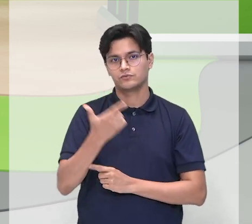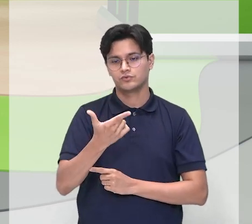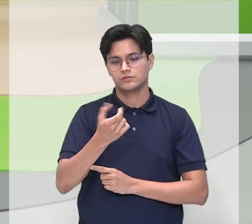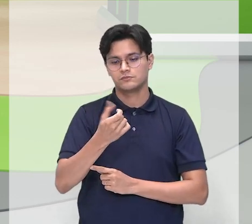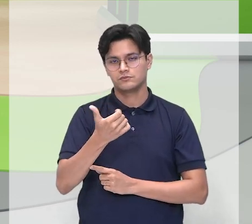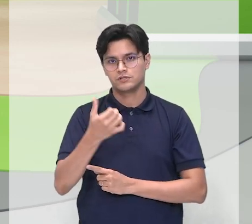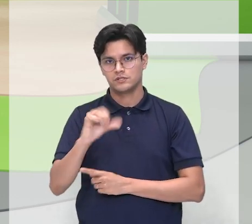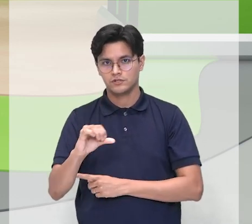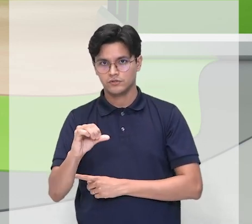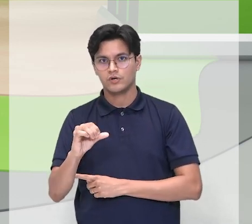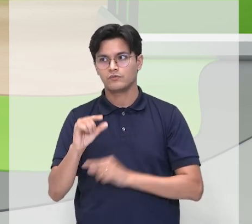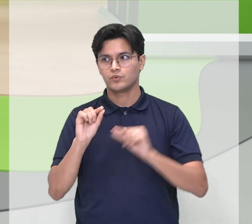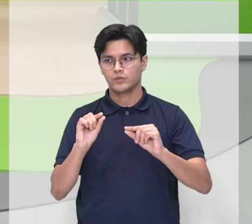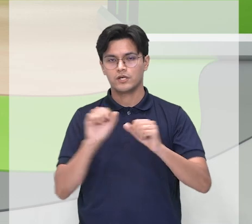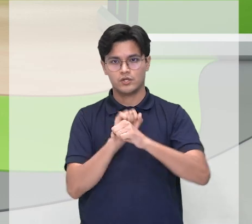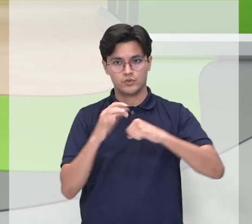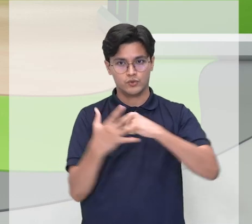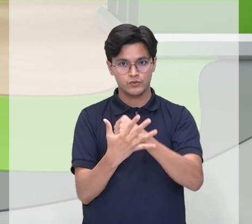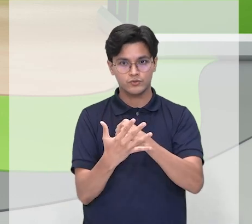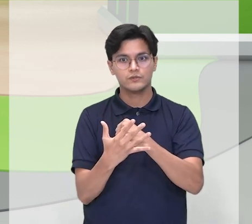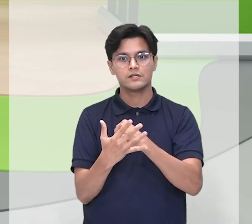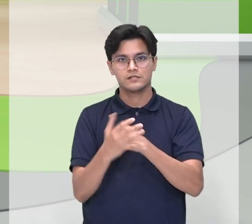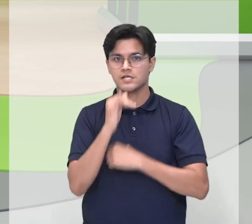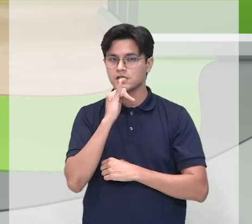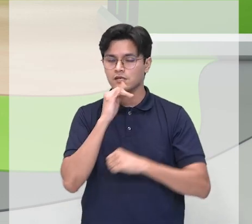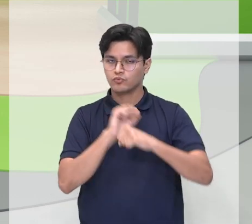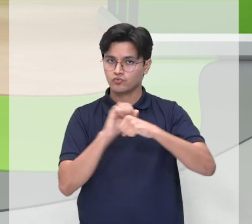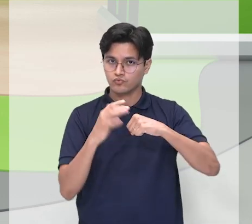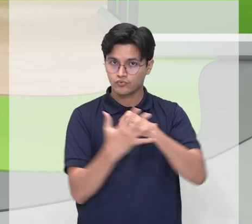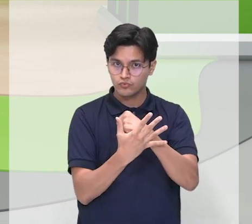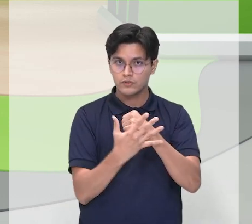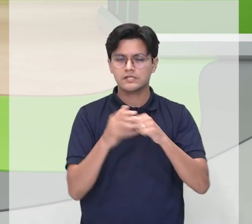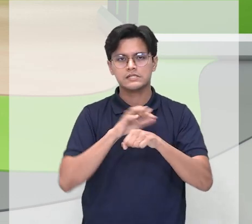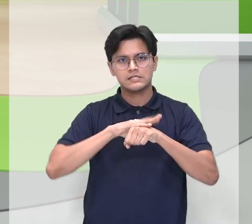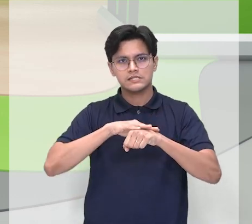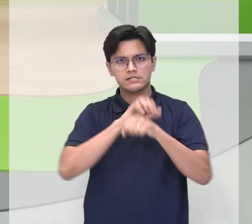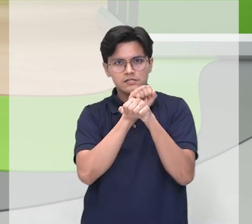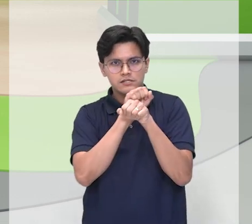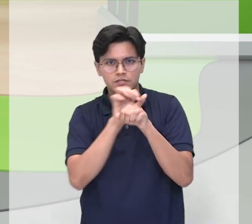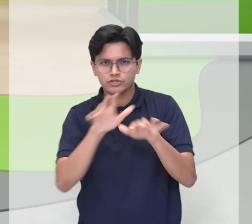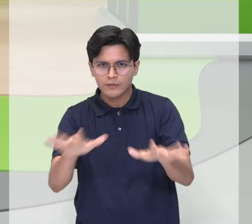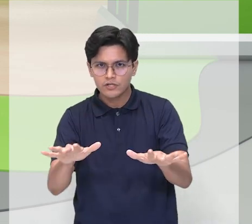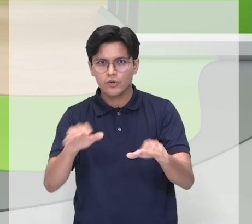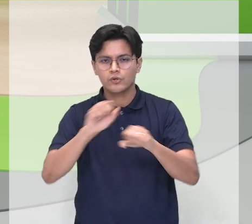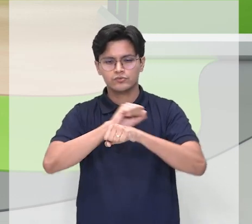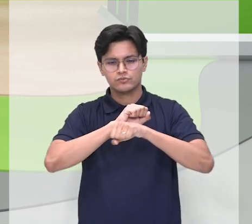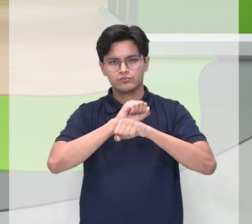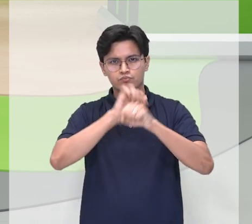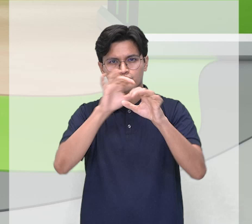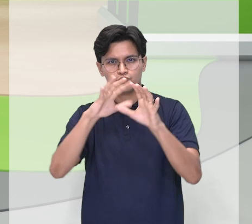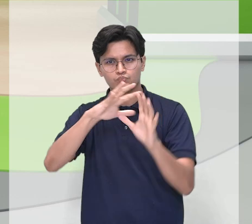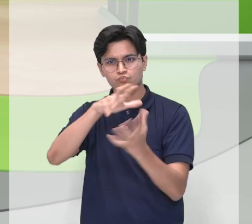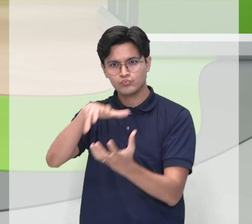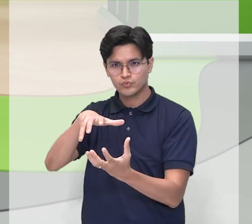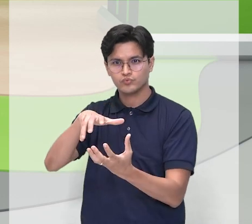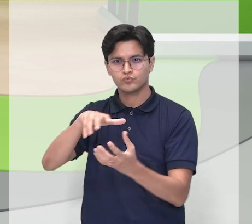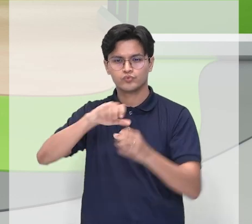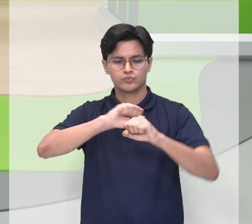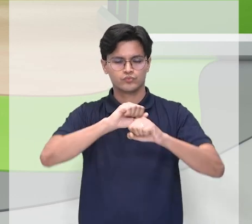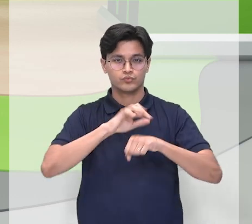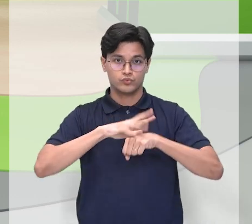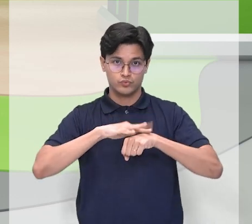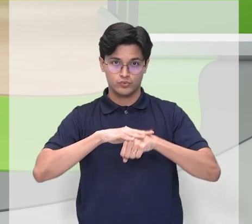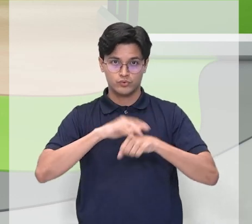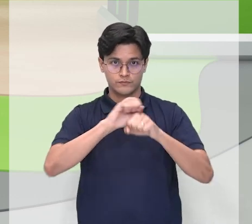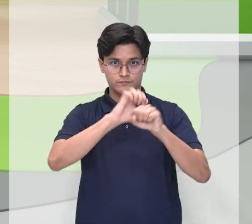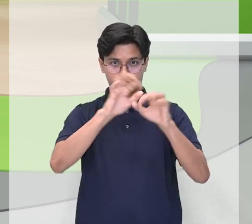essas doenças, né, se espalham pelo mundo. E aí nós vamos aprender que uma pandemia,